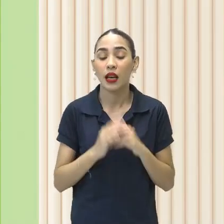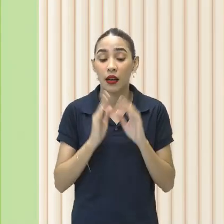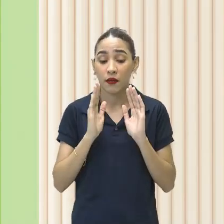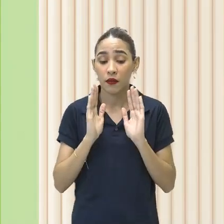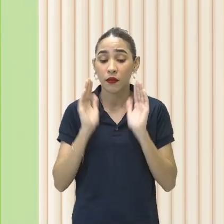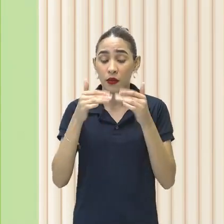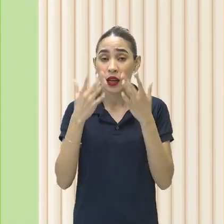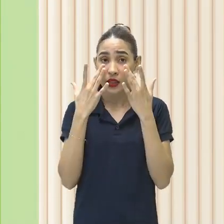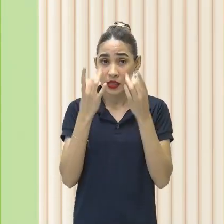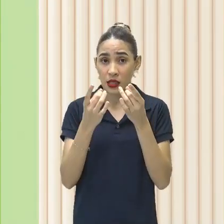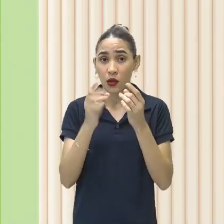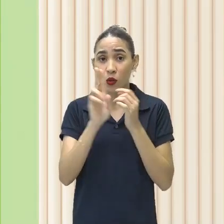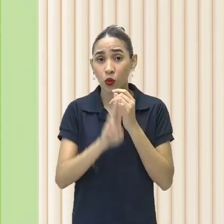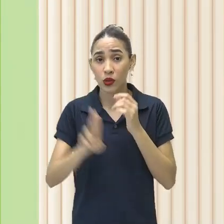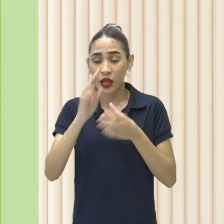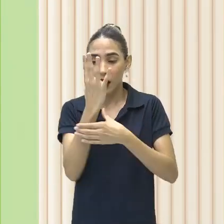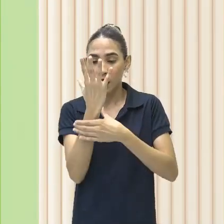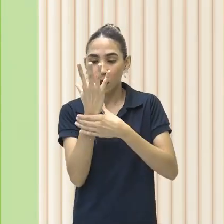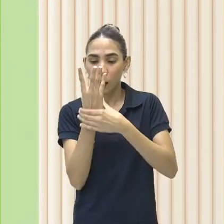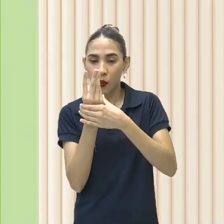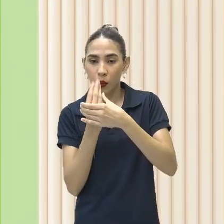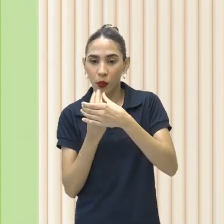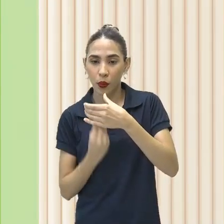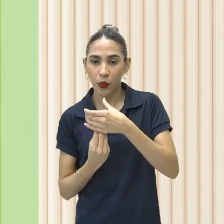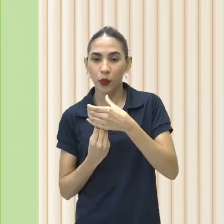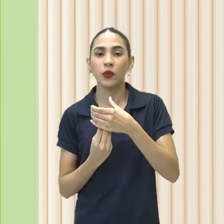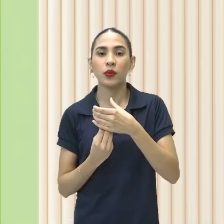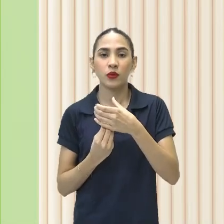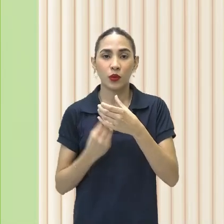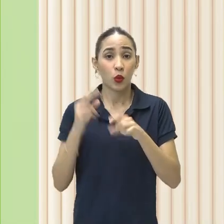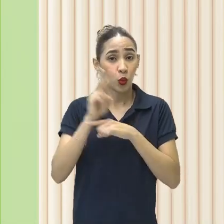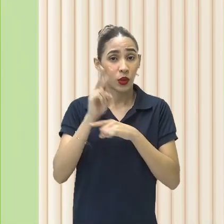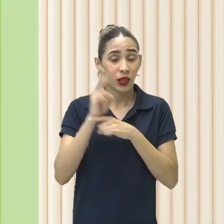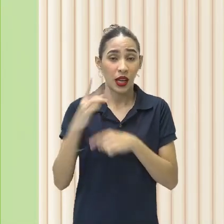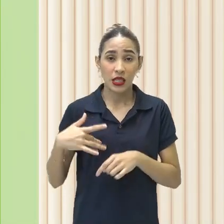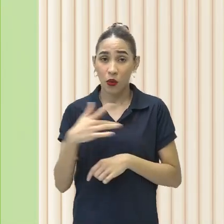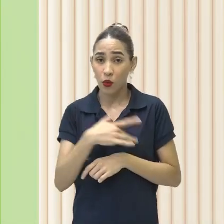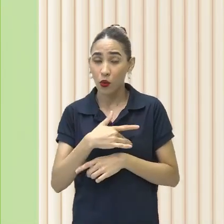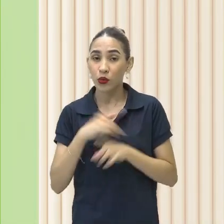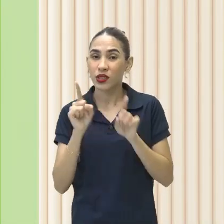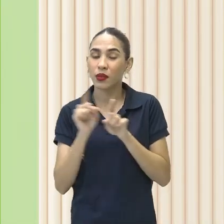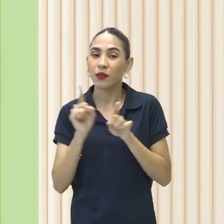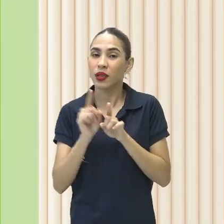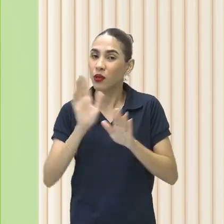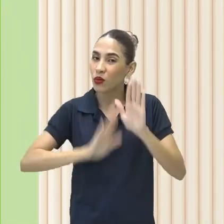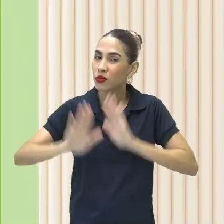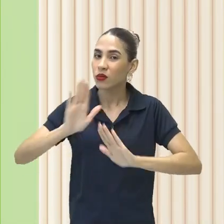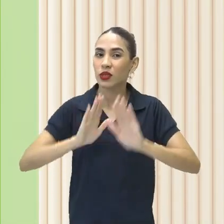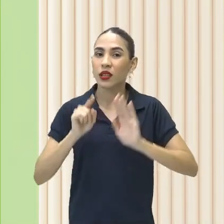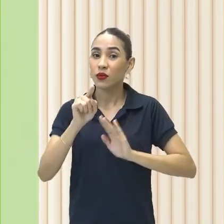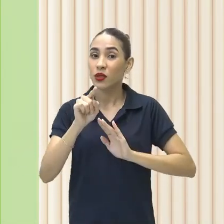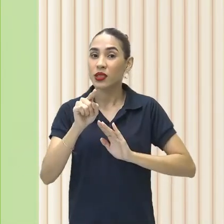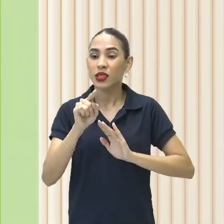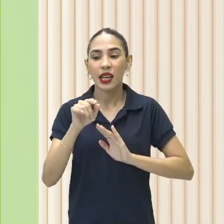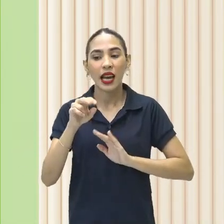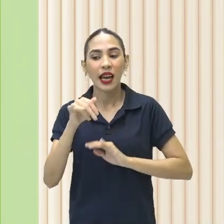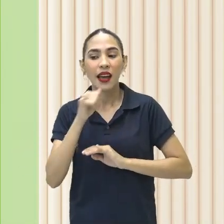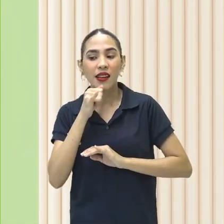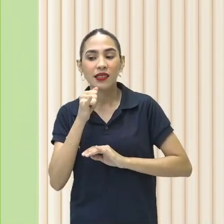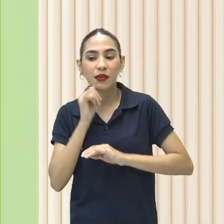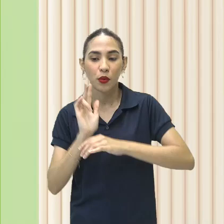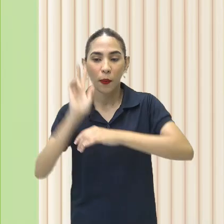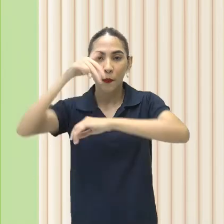atento, usar filtro também, guardar a nossa saúde, ter cuidado onde você está